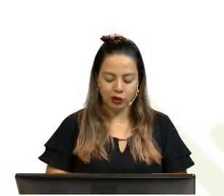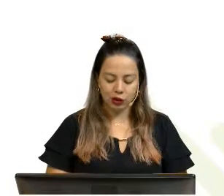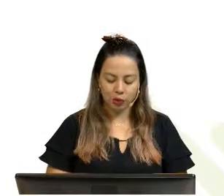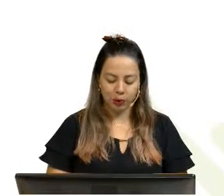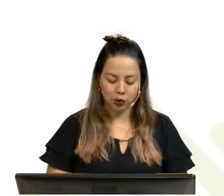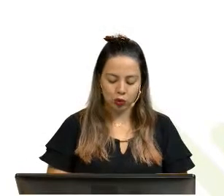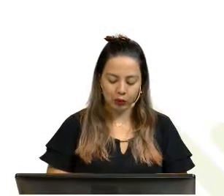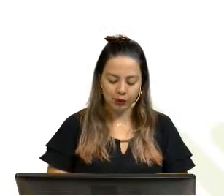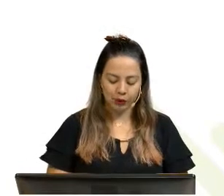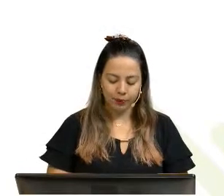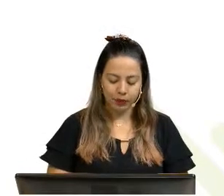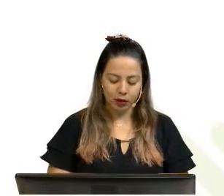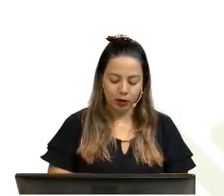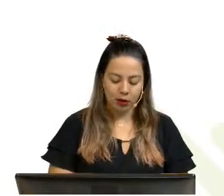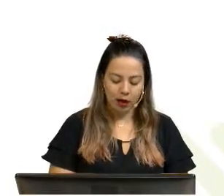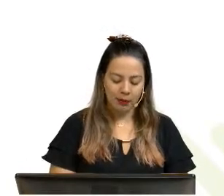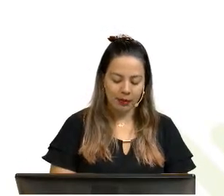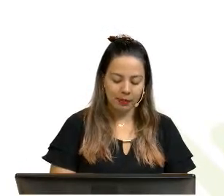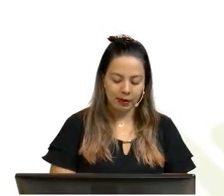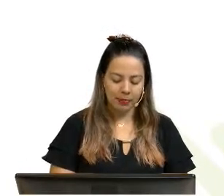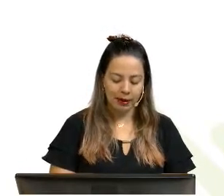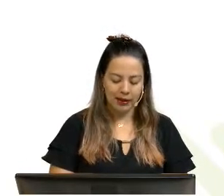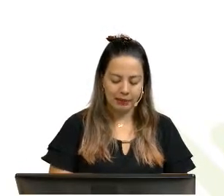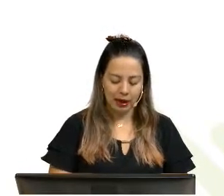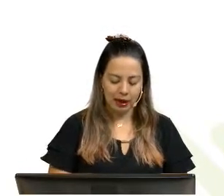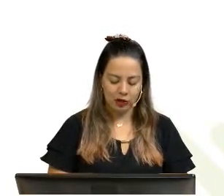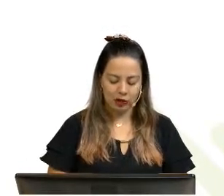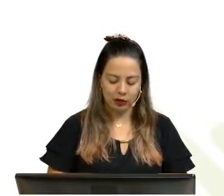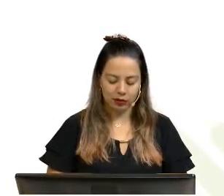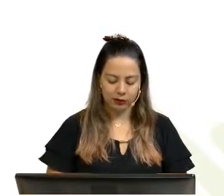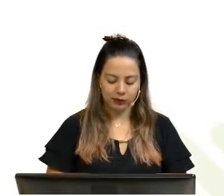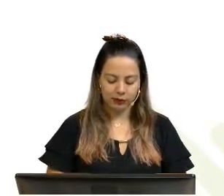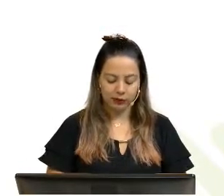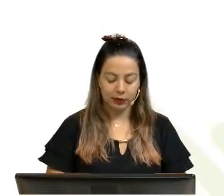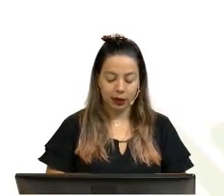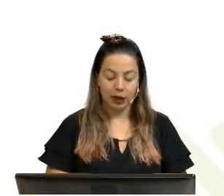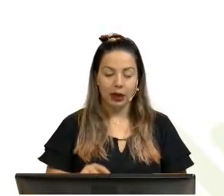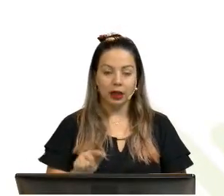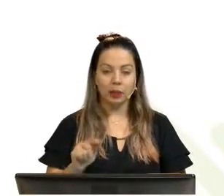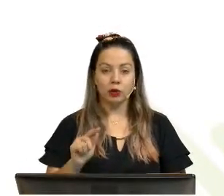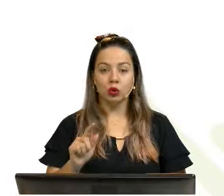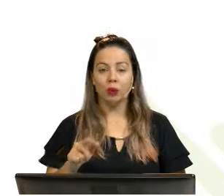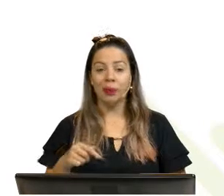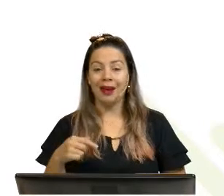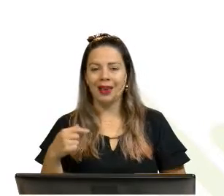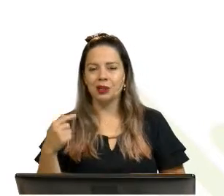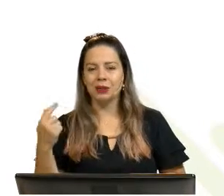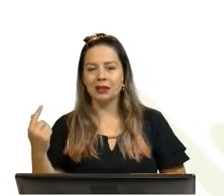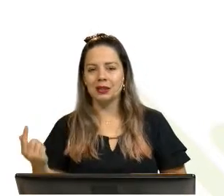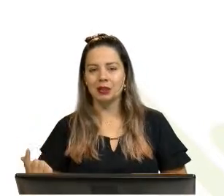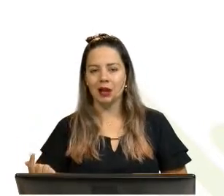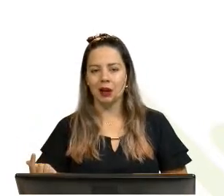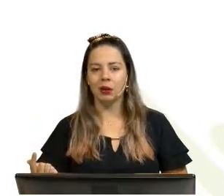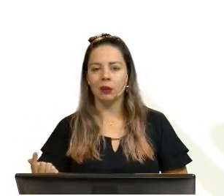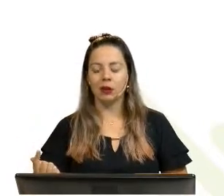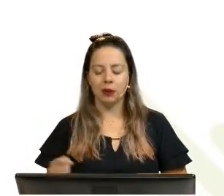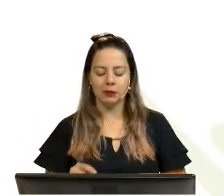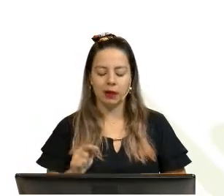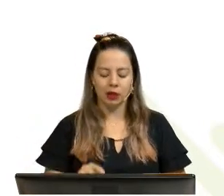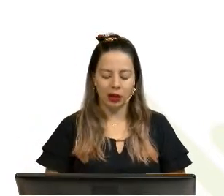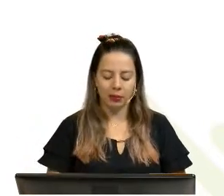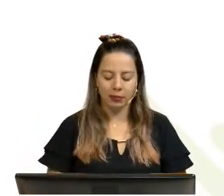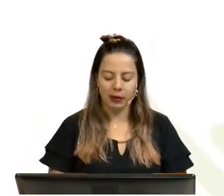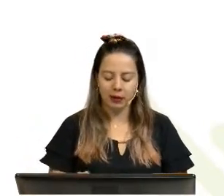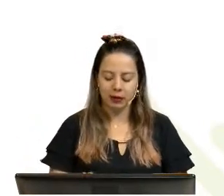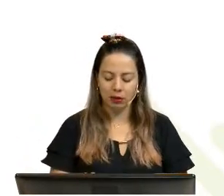além disso possui a membrana plasmática e possui uma parede mais externa membrana plasmática